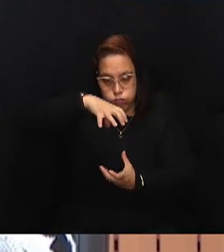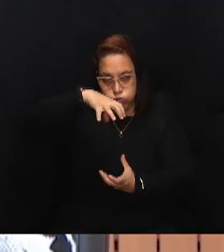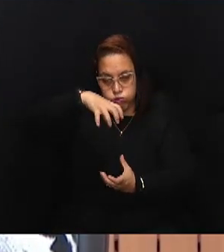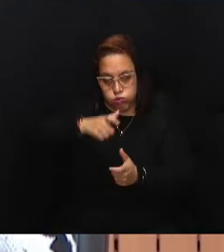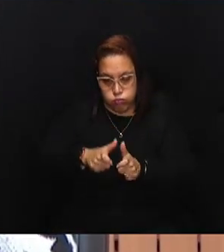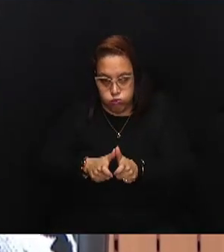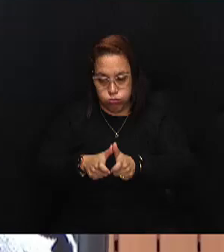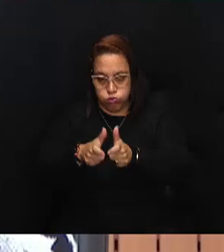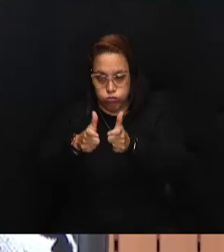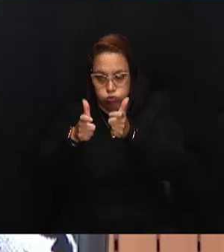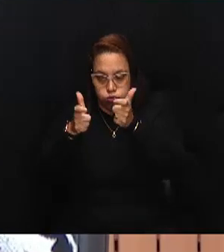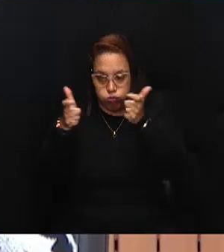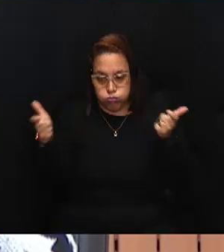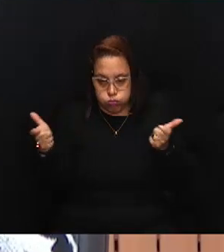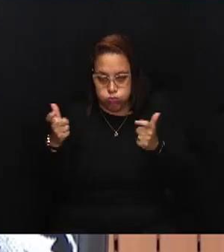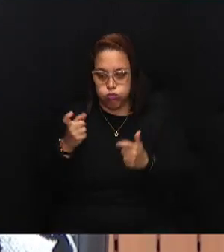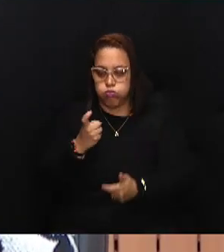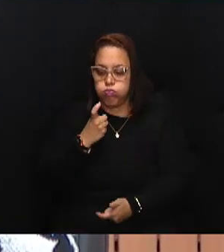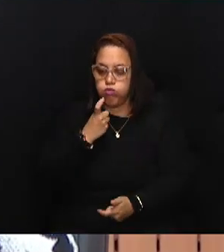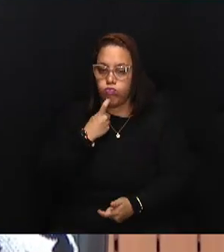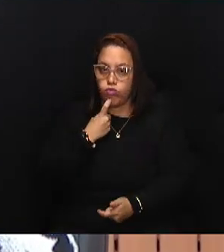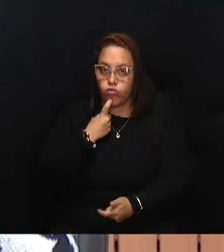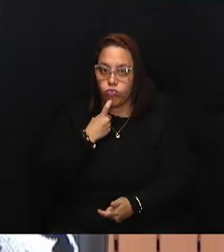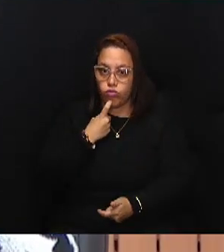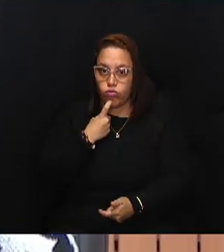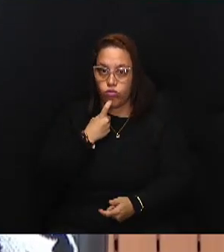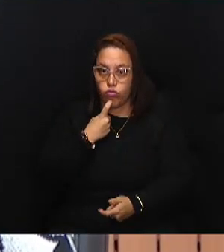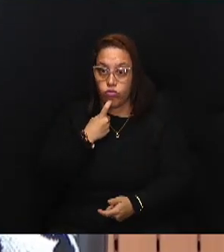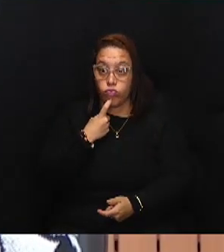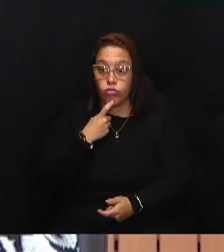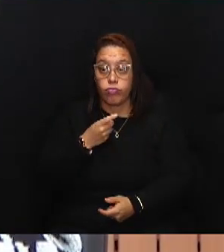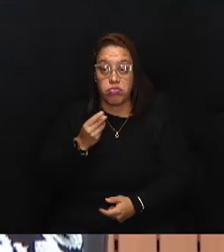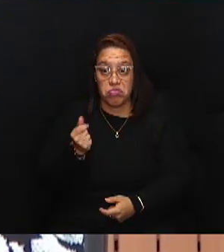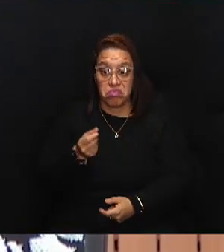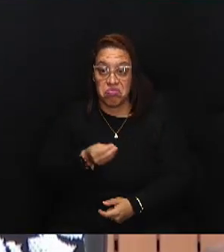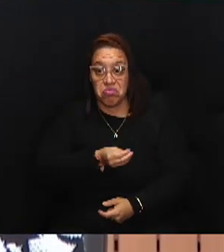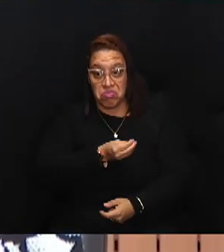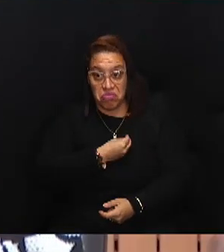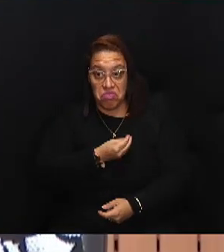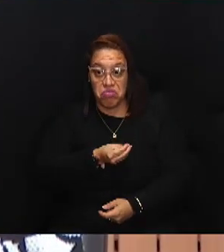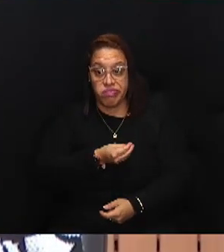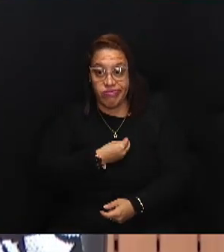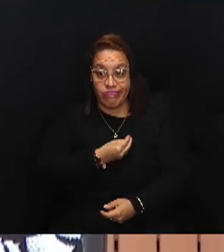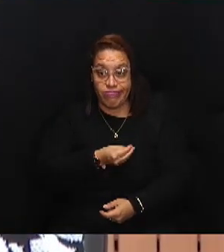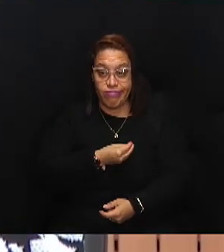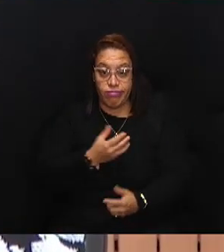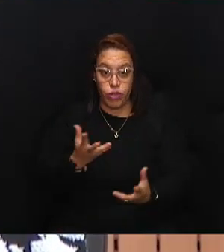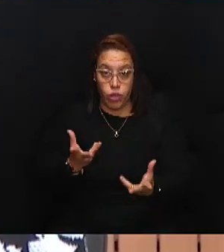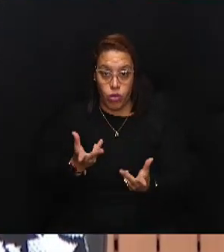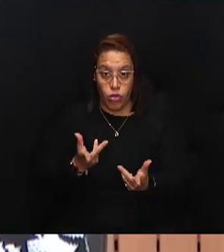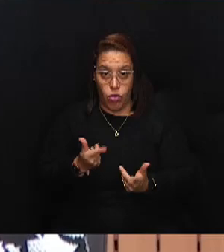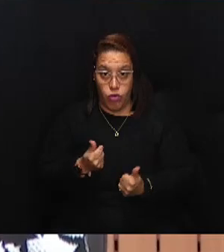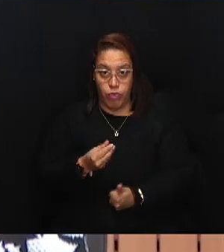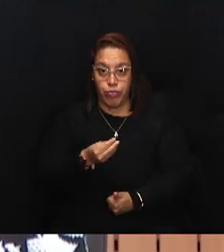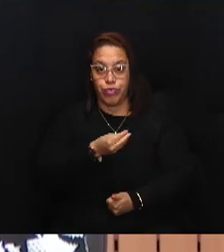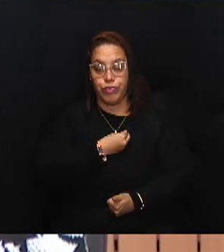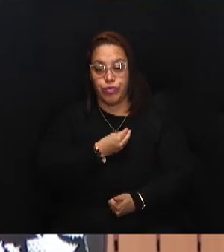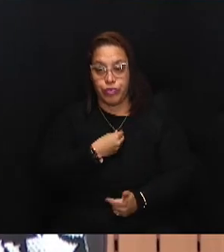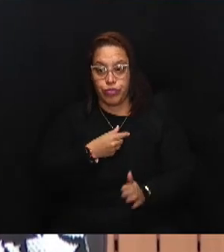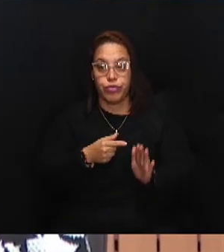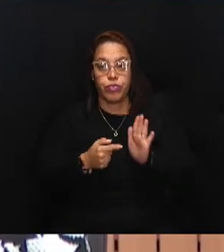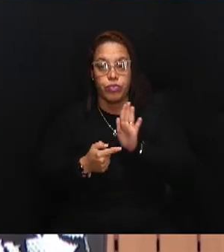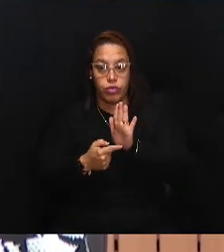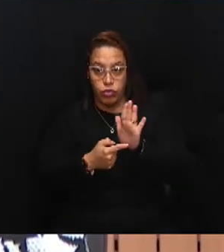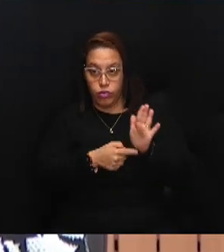aumentando. Campinas é uma cidade longeva, é uma cidade que nós temos uma maior qualidade de vida, e isso vem demonstrando